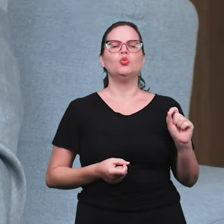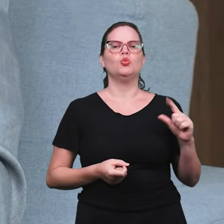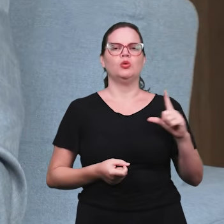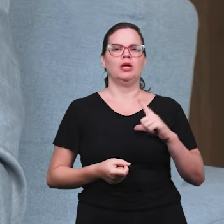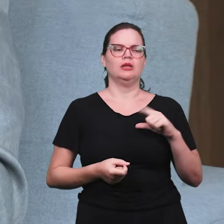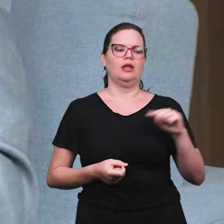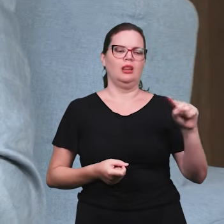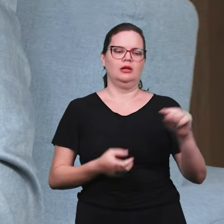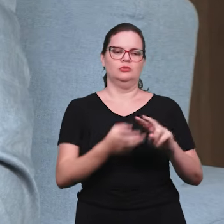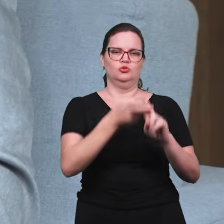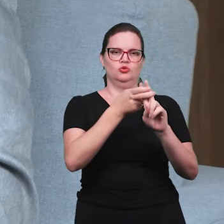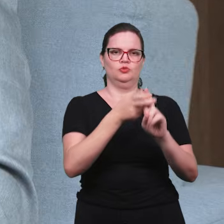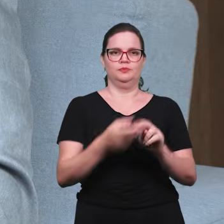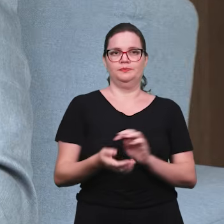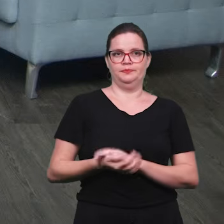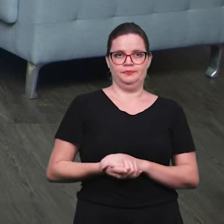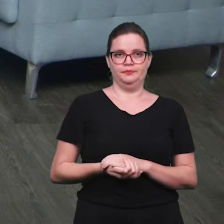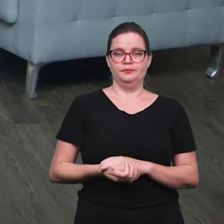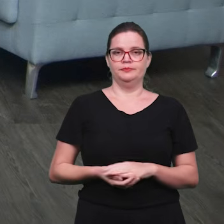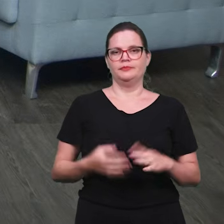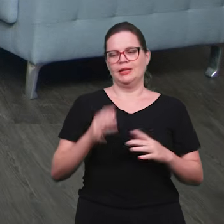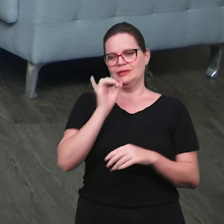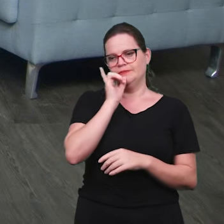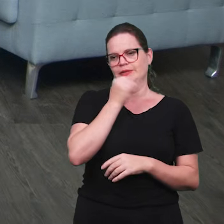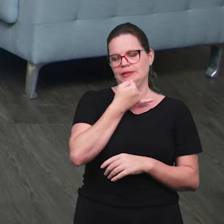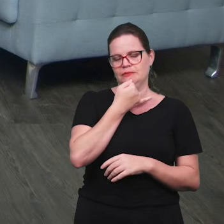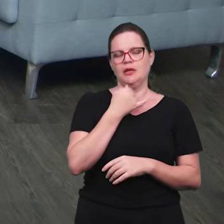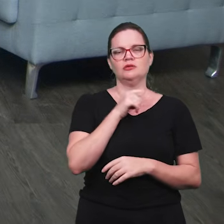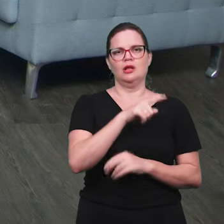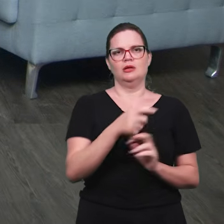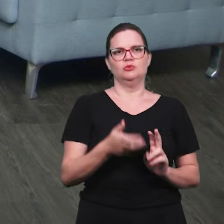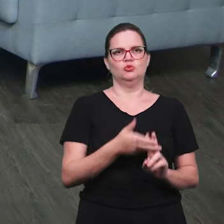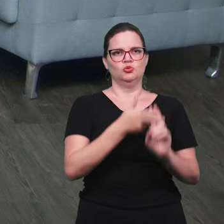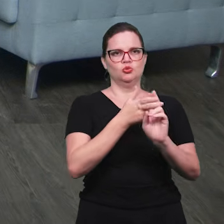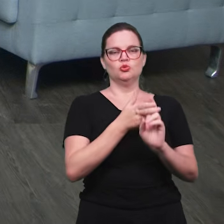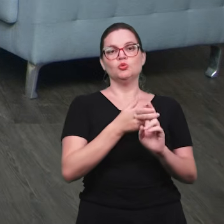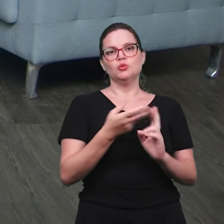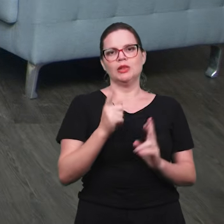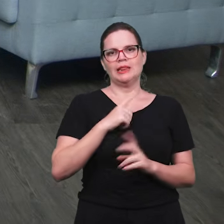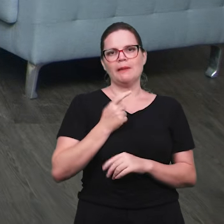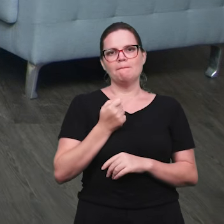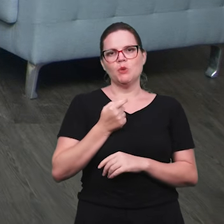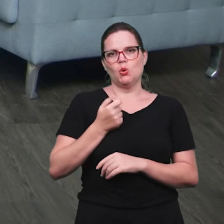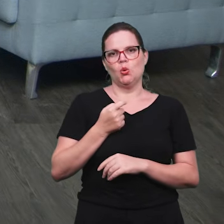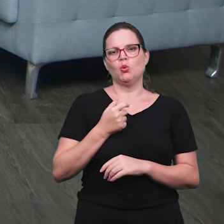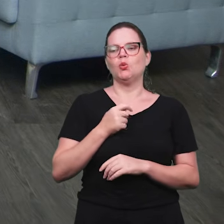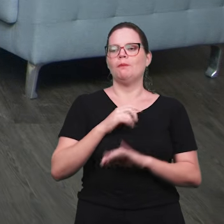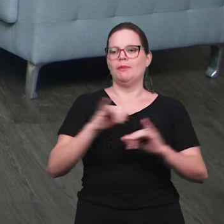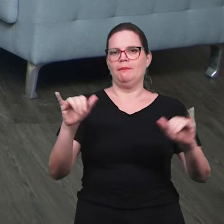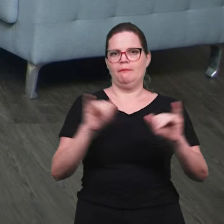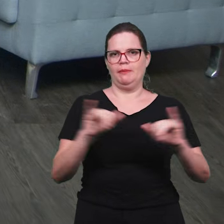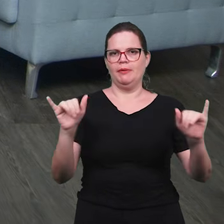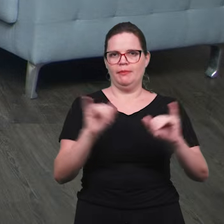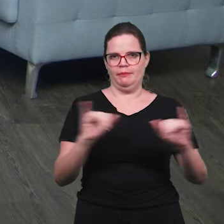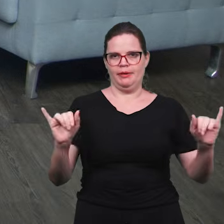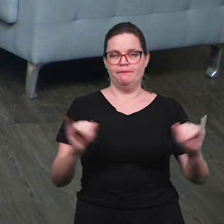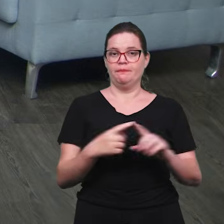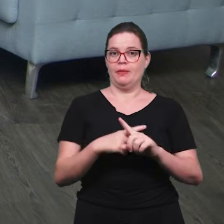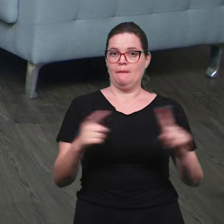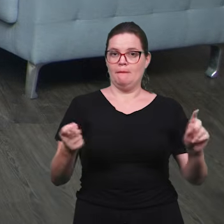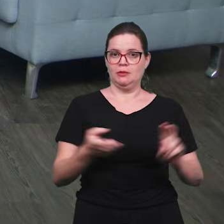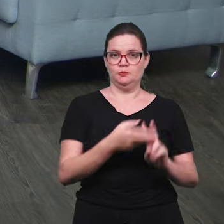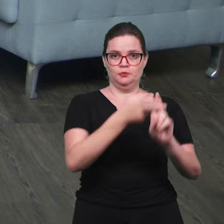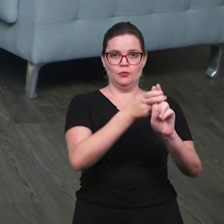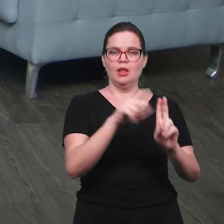idoso pelo SUS? Então, lamentavelmente, ainda está pouco propagado, mas o Sistema Único